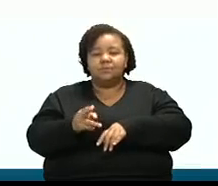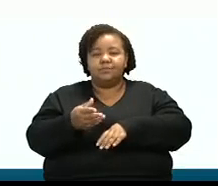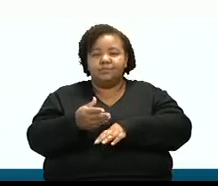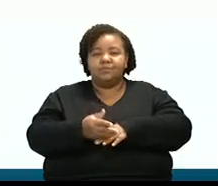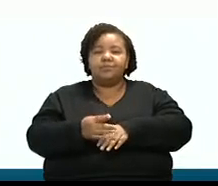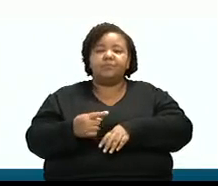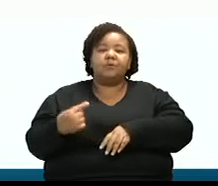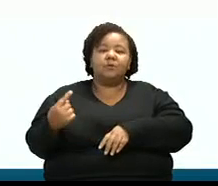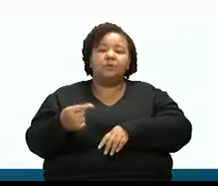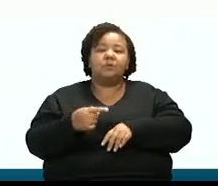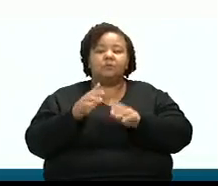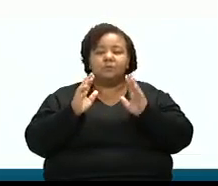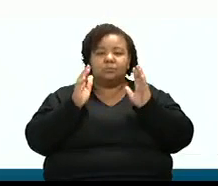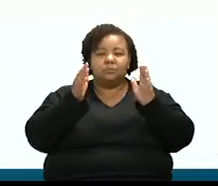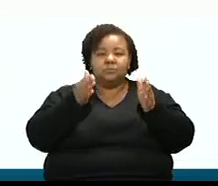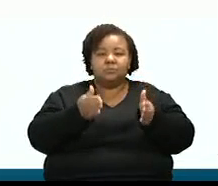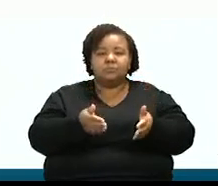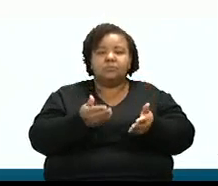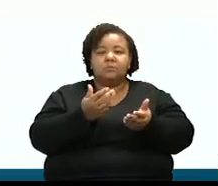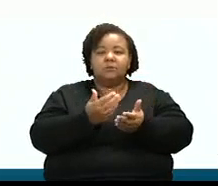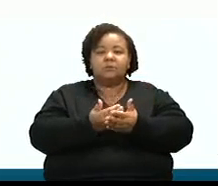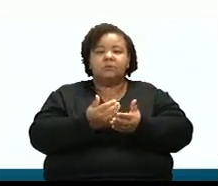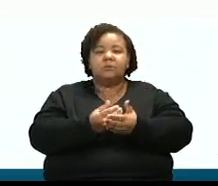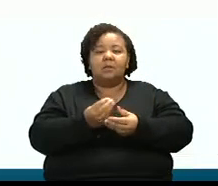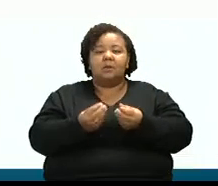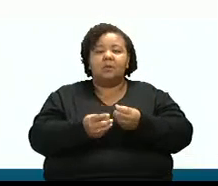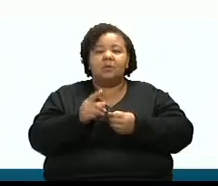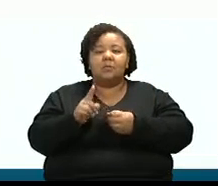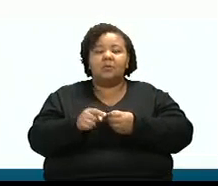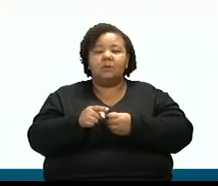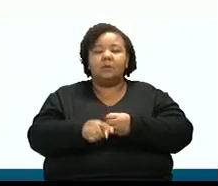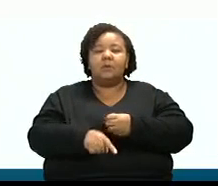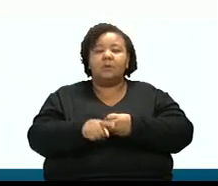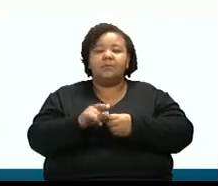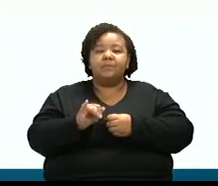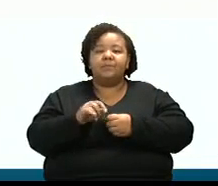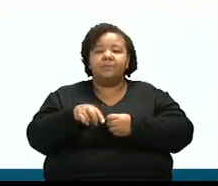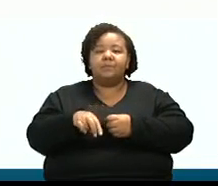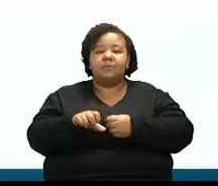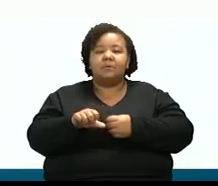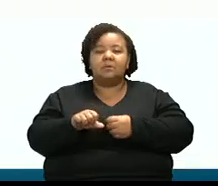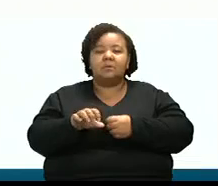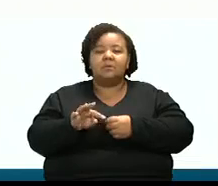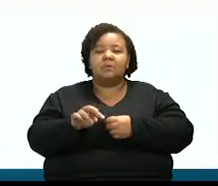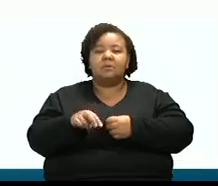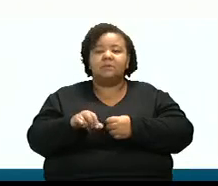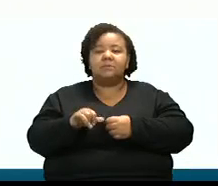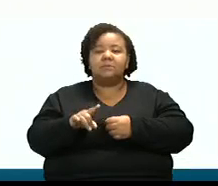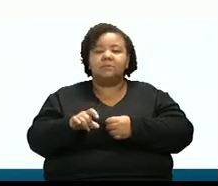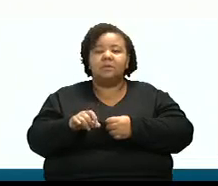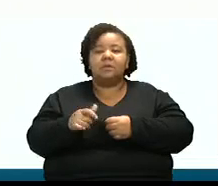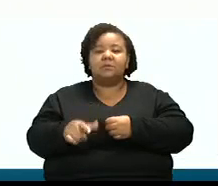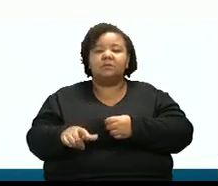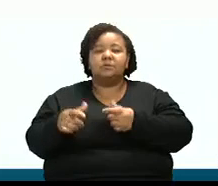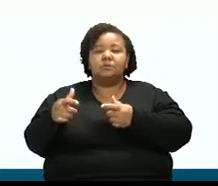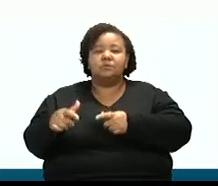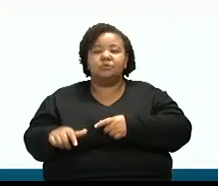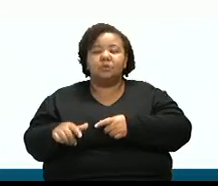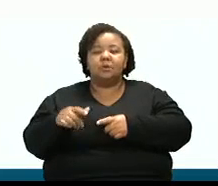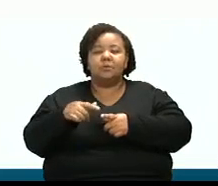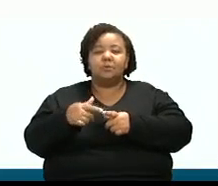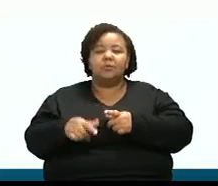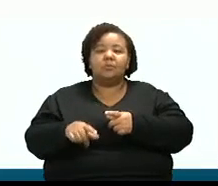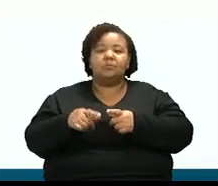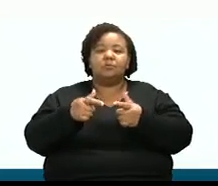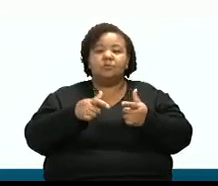basicamente, o nosso foco é estudar como que se dá a intensidade do campo magnético gerado em um